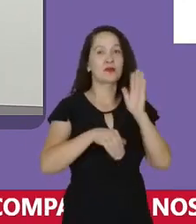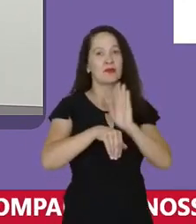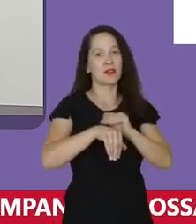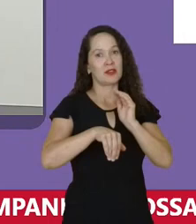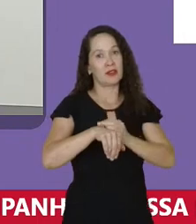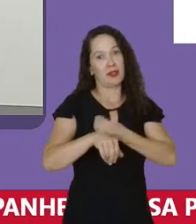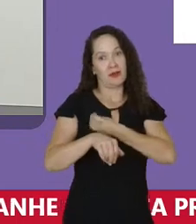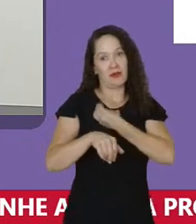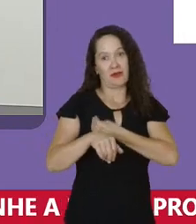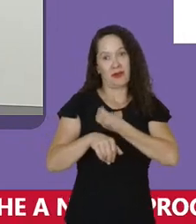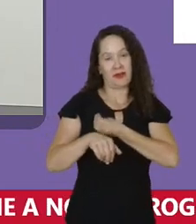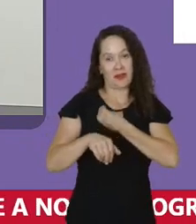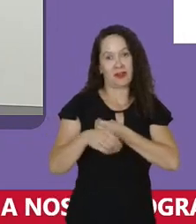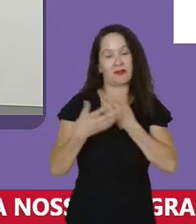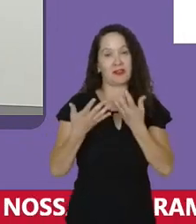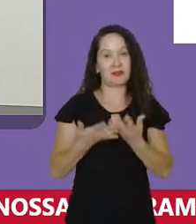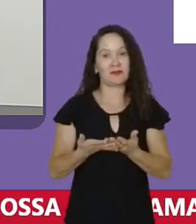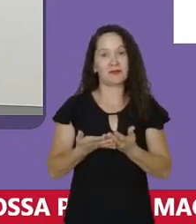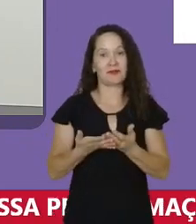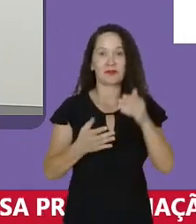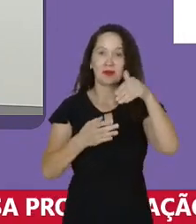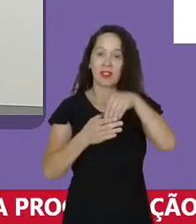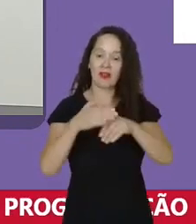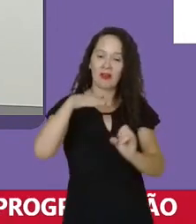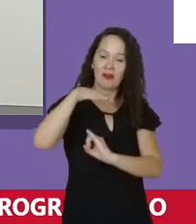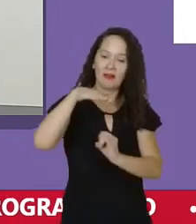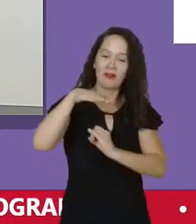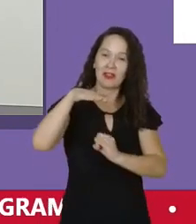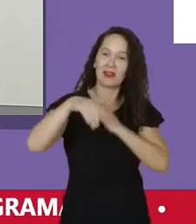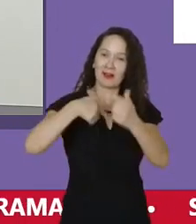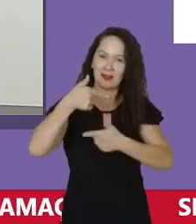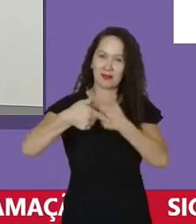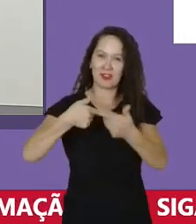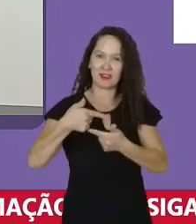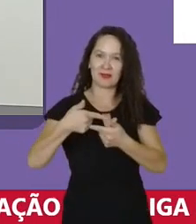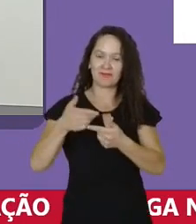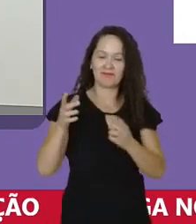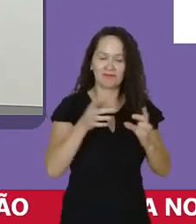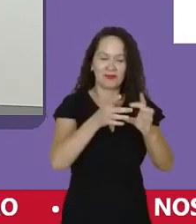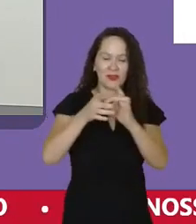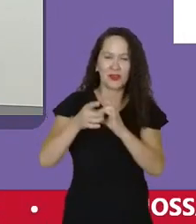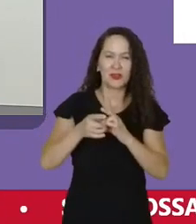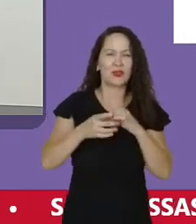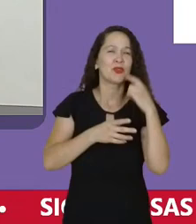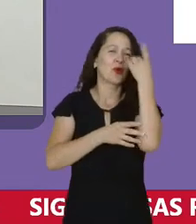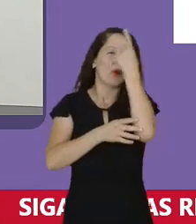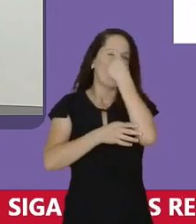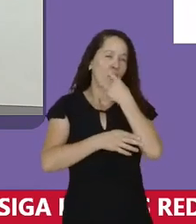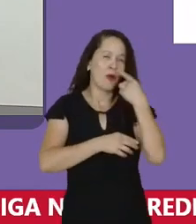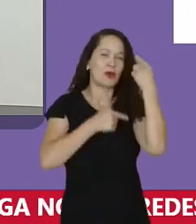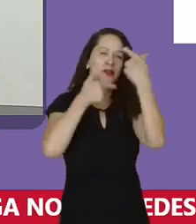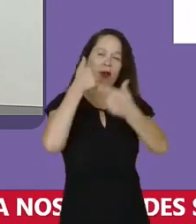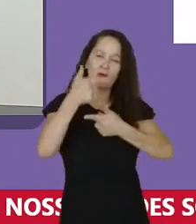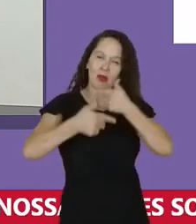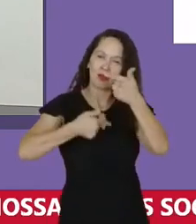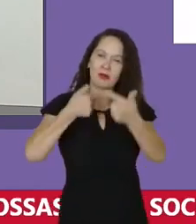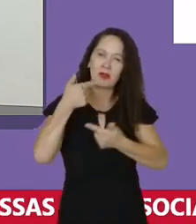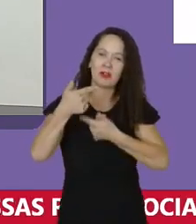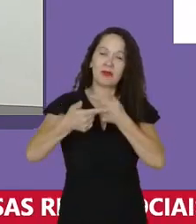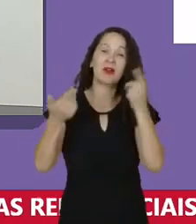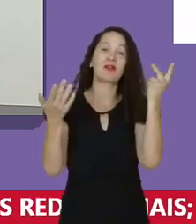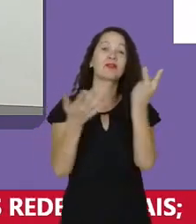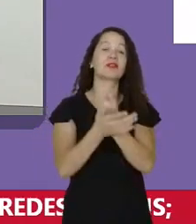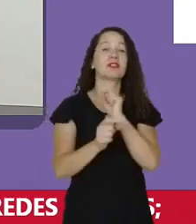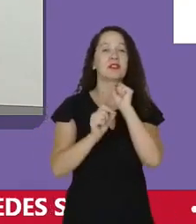vez mais dentro da informalidade. Isso atrelado às várias jornadas, como eu tinha dito anteriormente, o